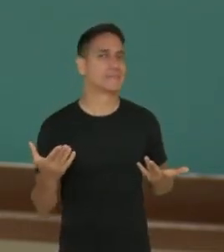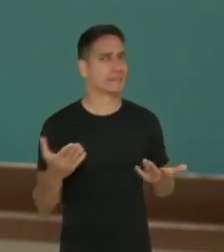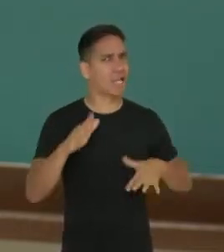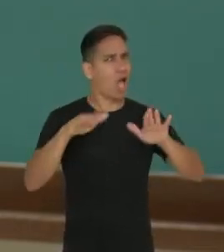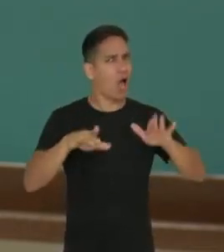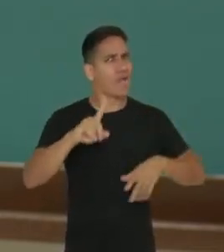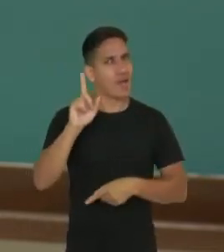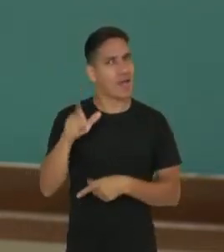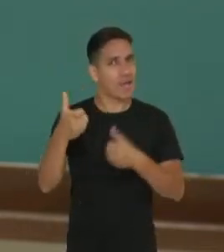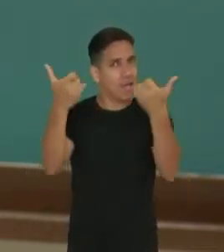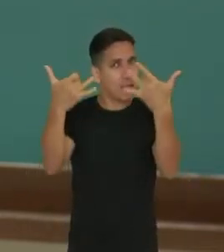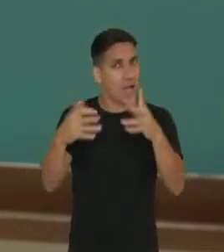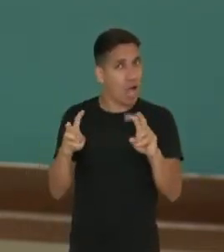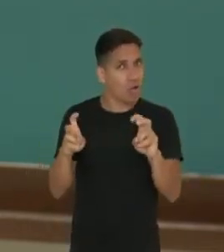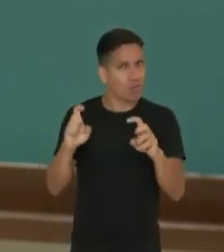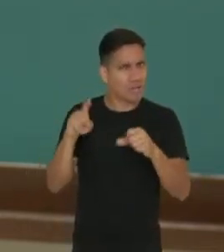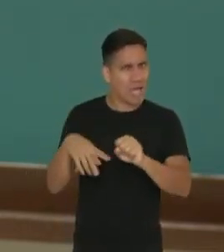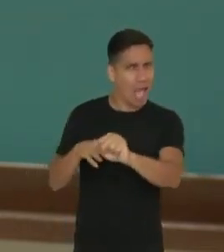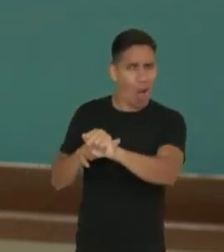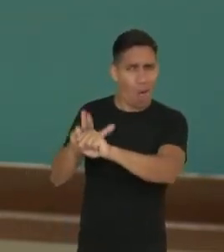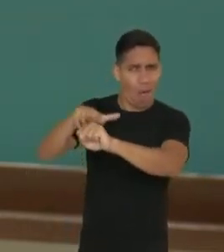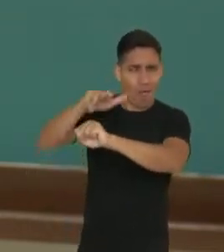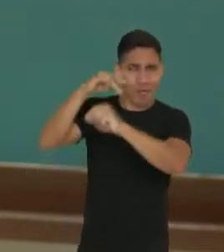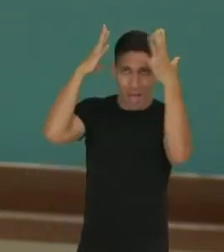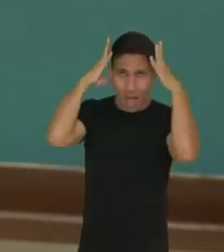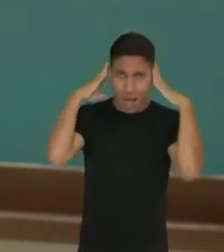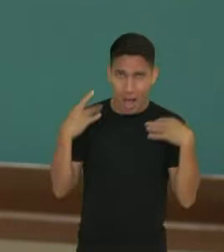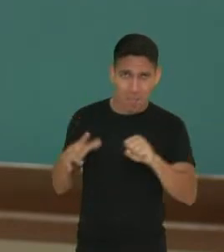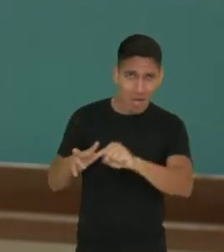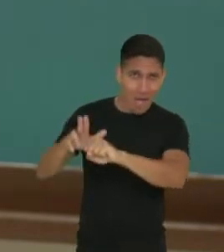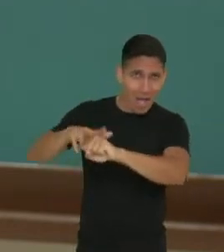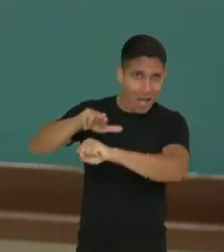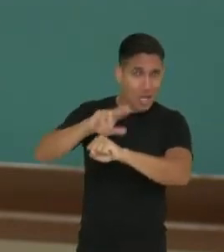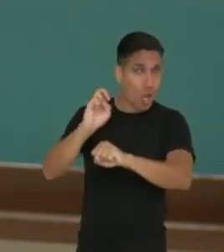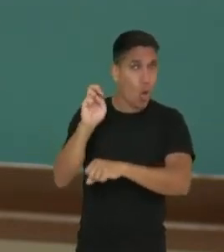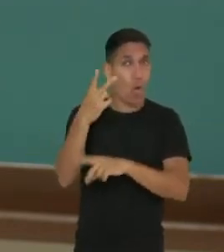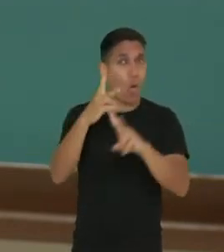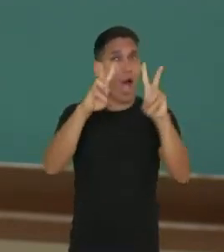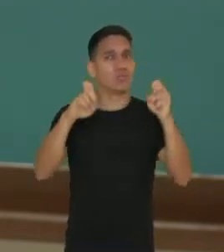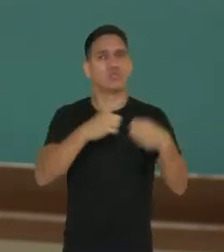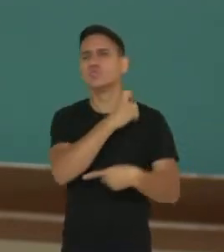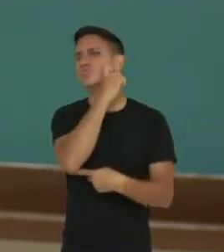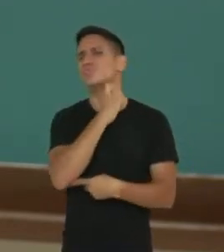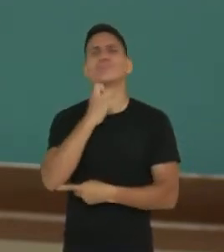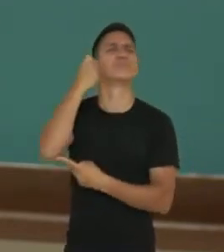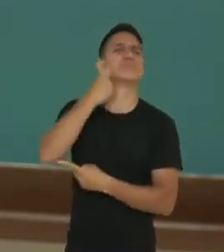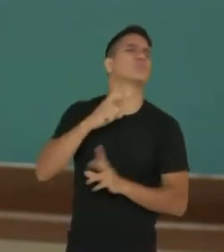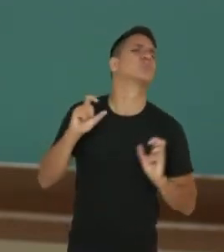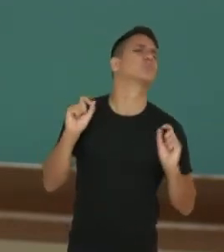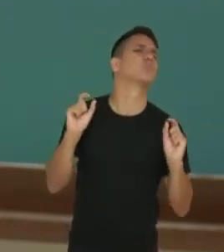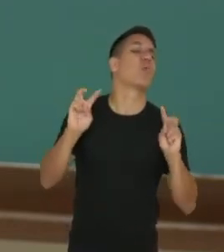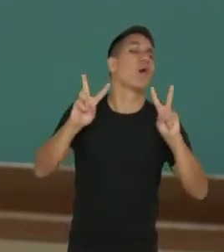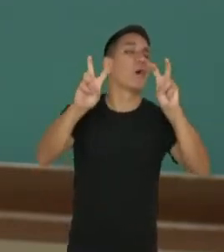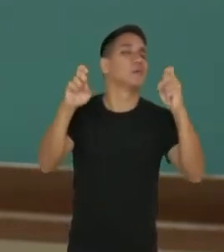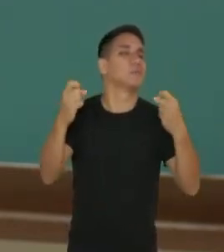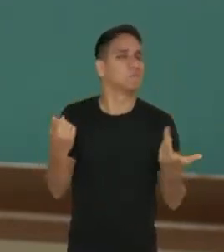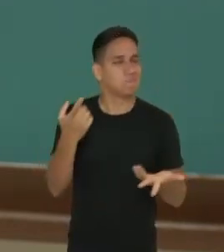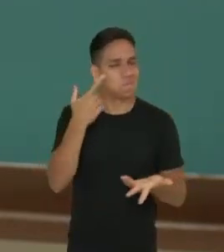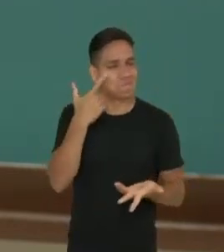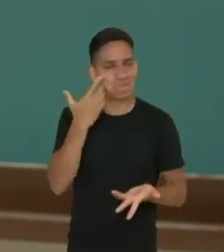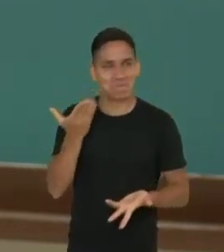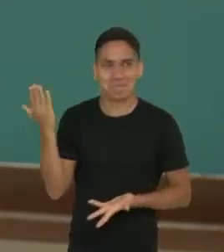fala então sobre cortar cabelo? Ou sobre barbearia? O que será que é? Vamos